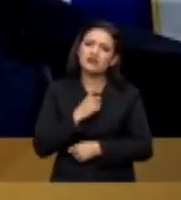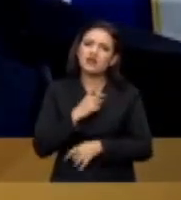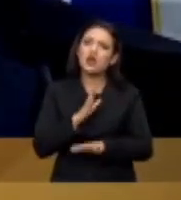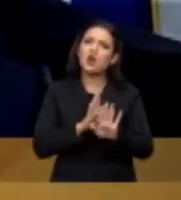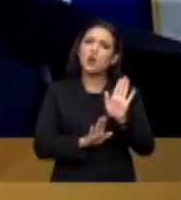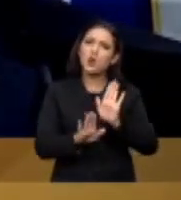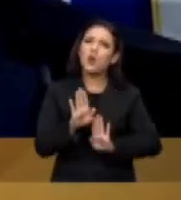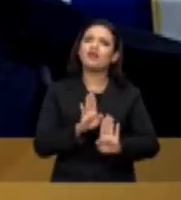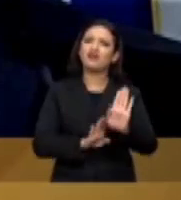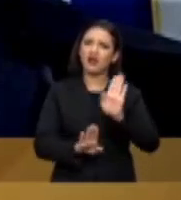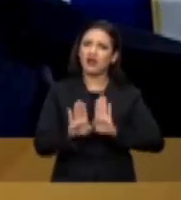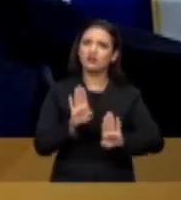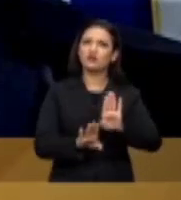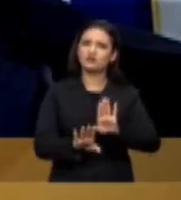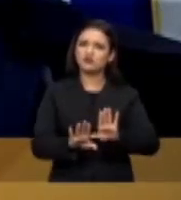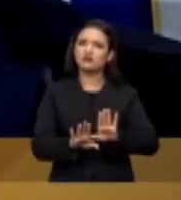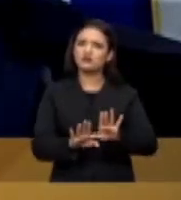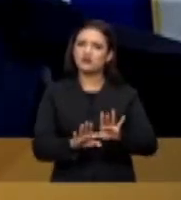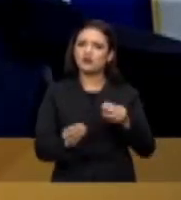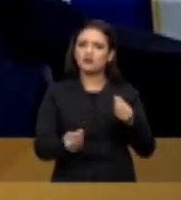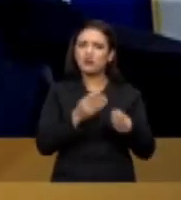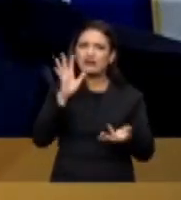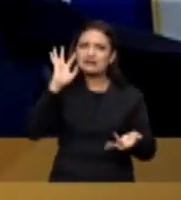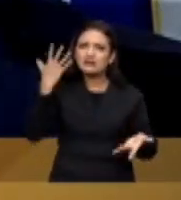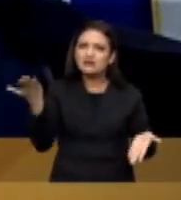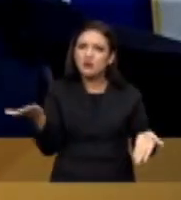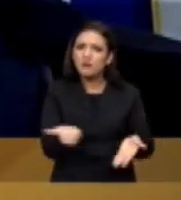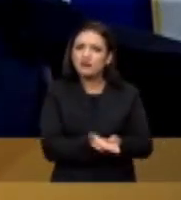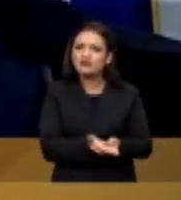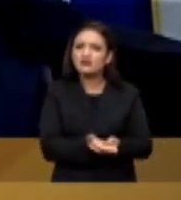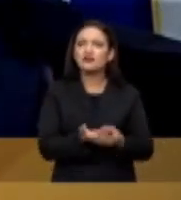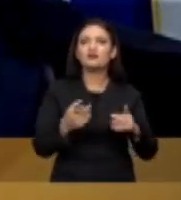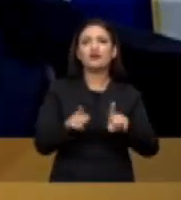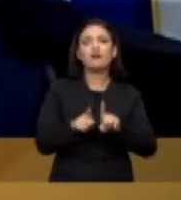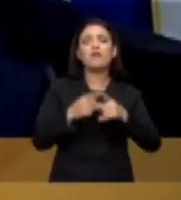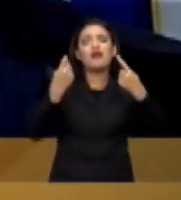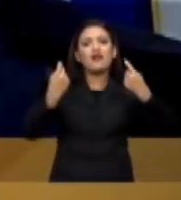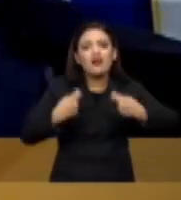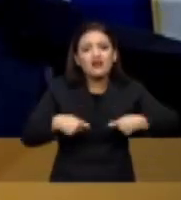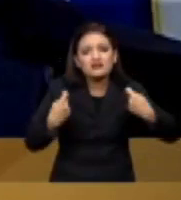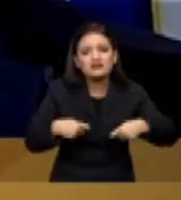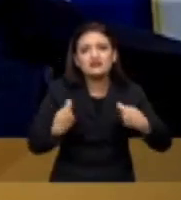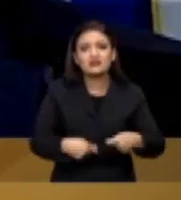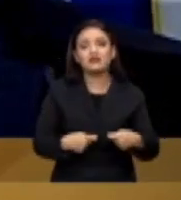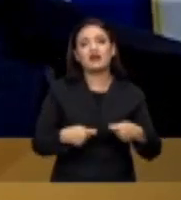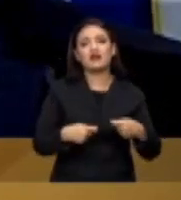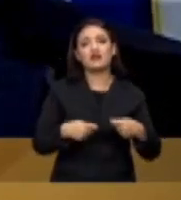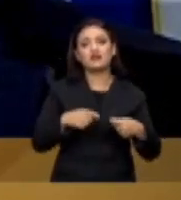devido processo legal, substancial, e o da necessidade. A